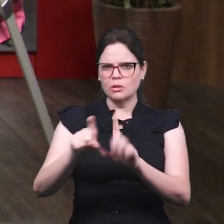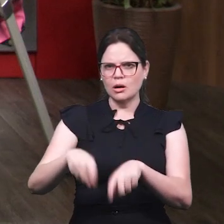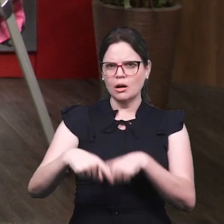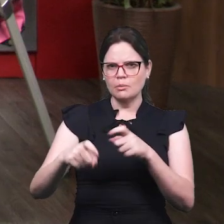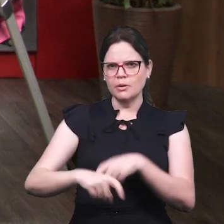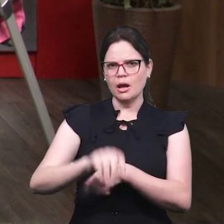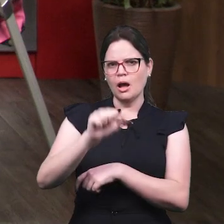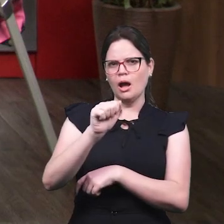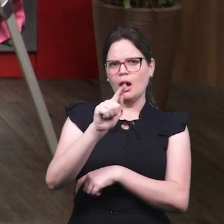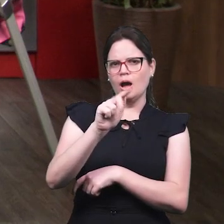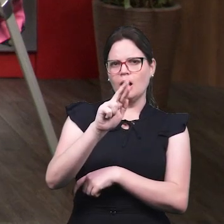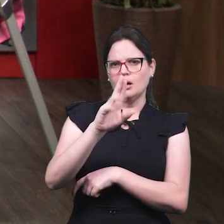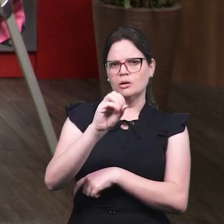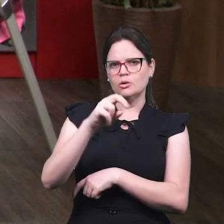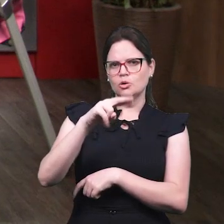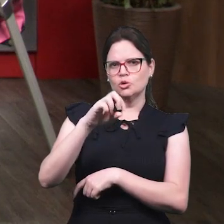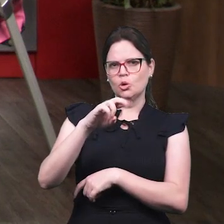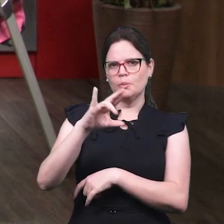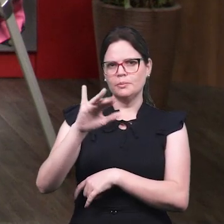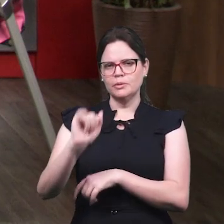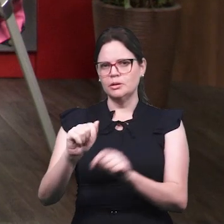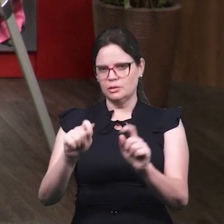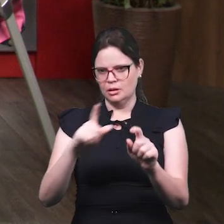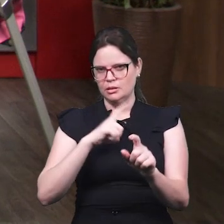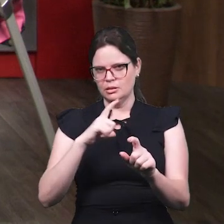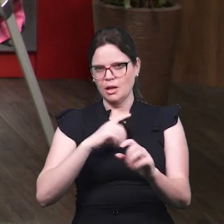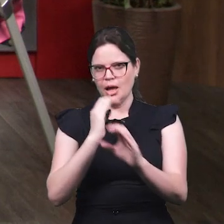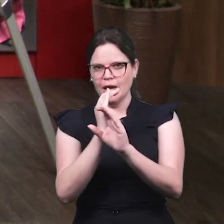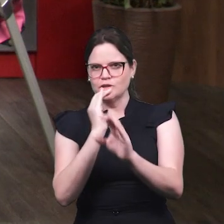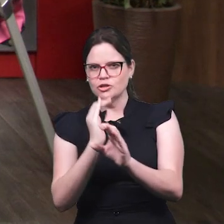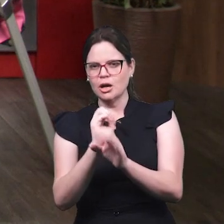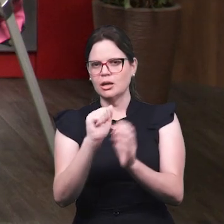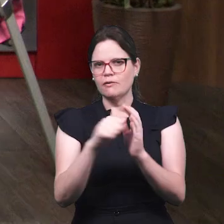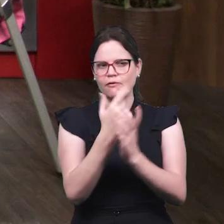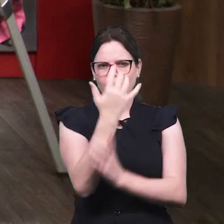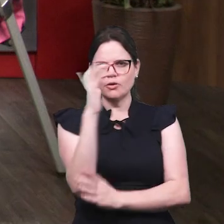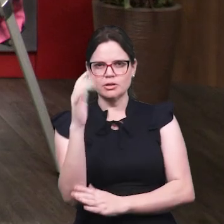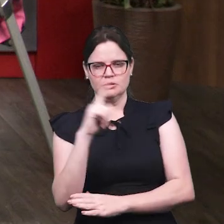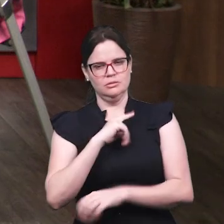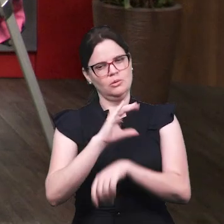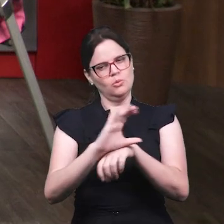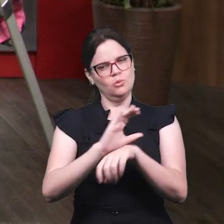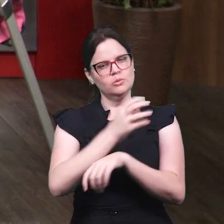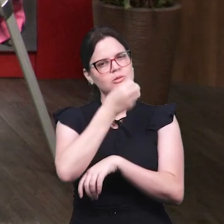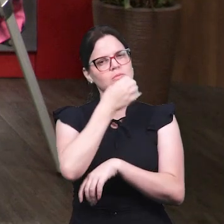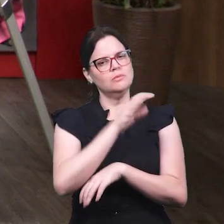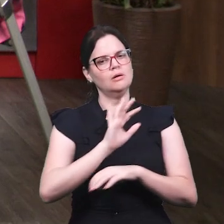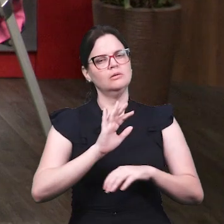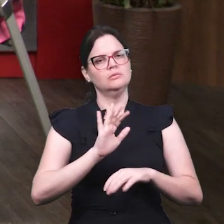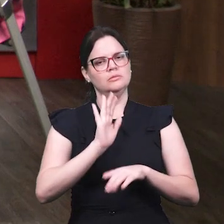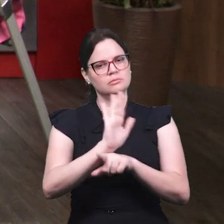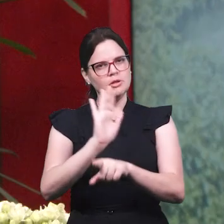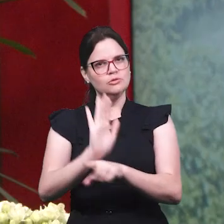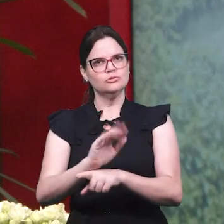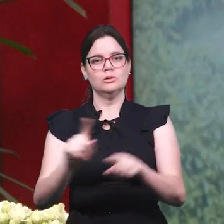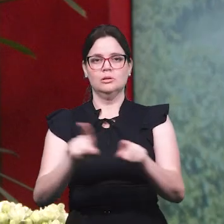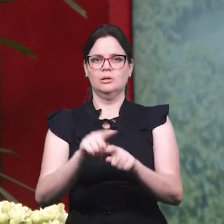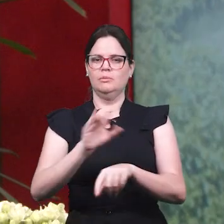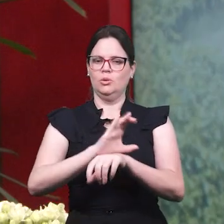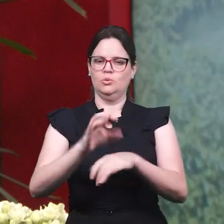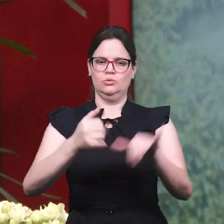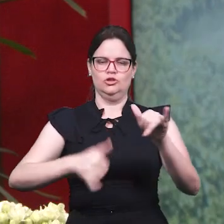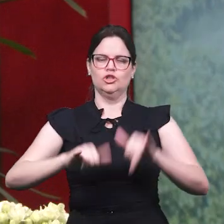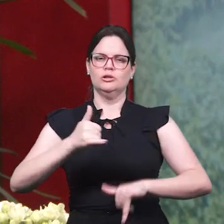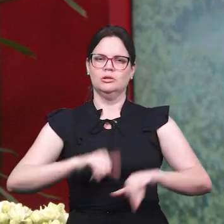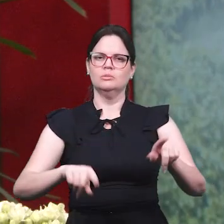ali, um curso de engenharia de produção, engenharia florestal, que são cursos que são muito relacionados à agricultura, até o curso de química, né?